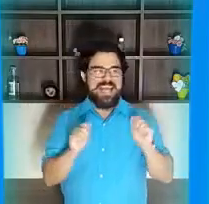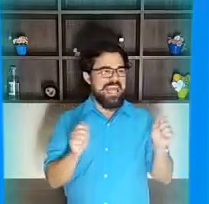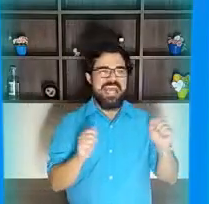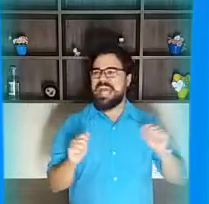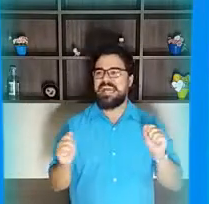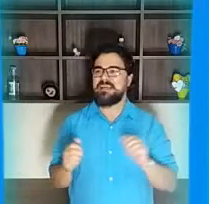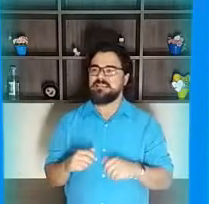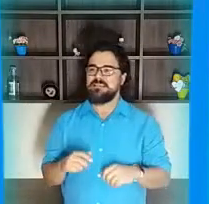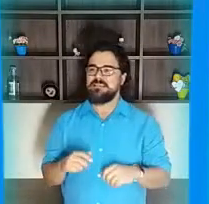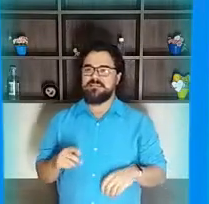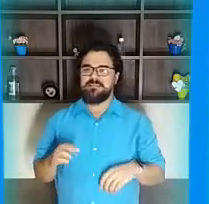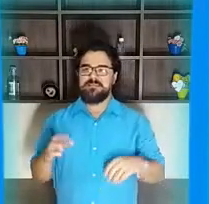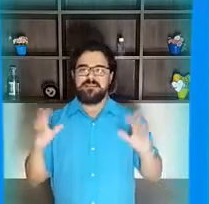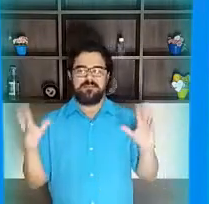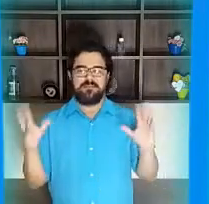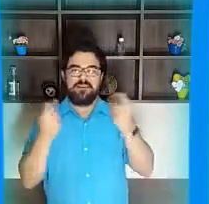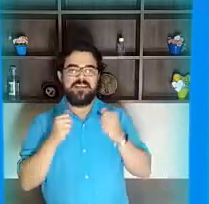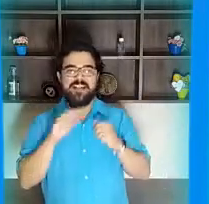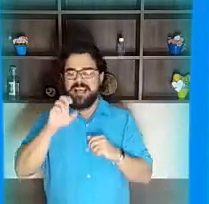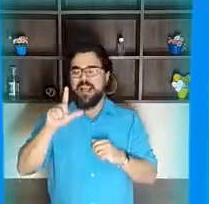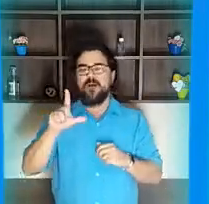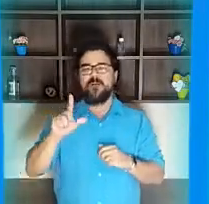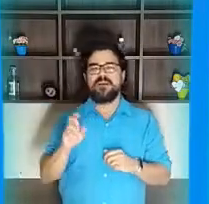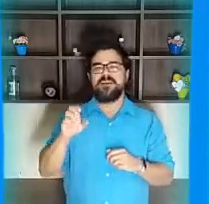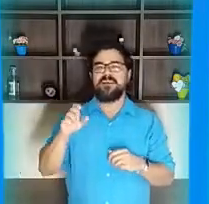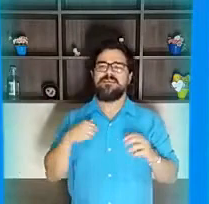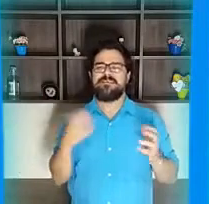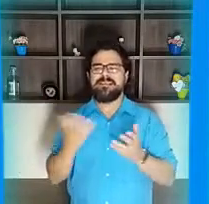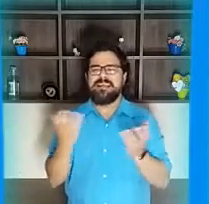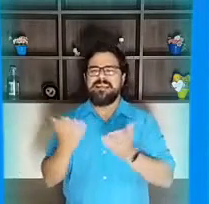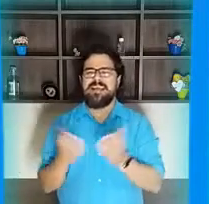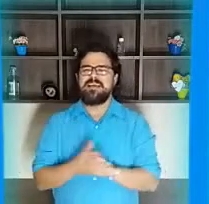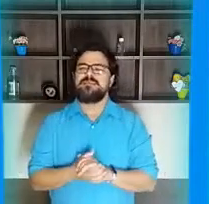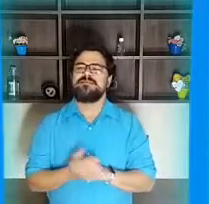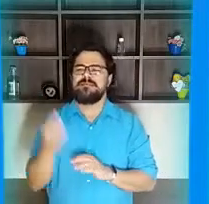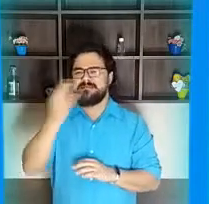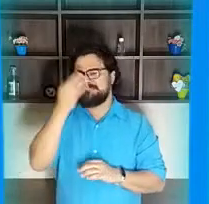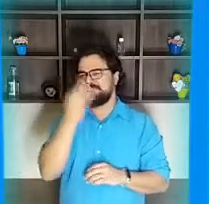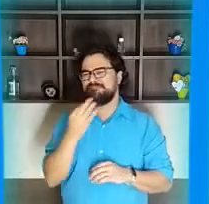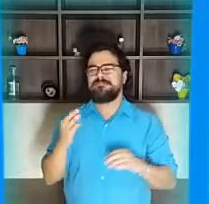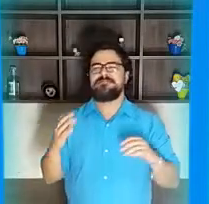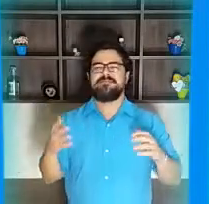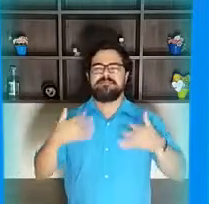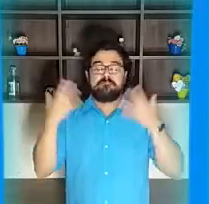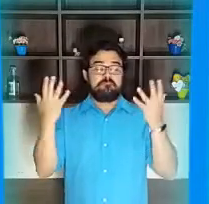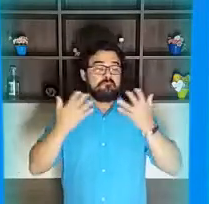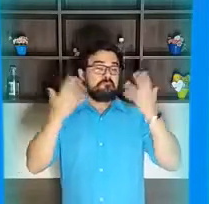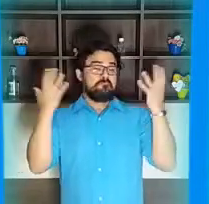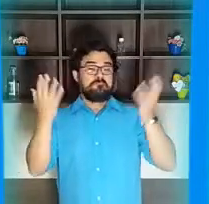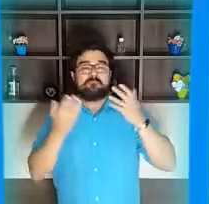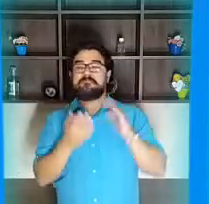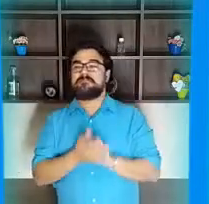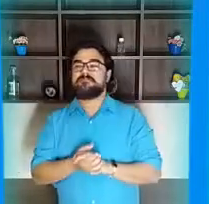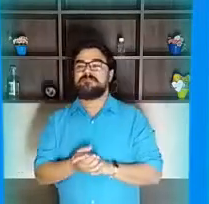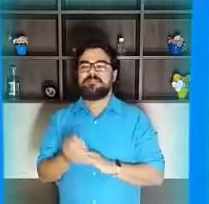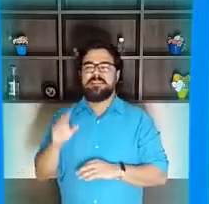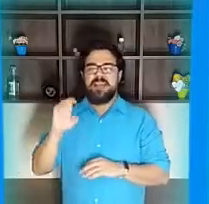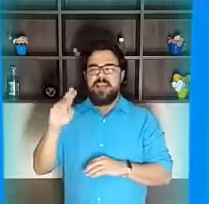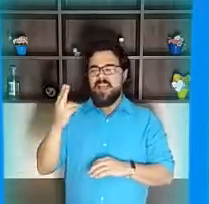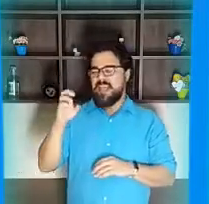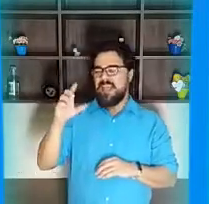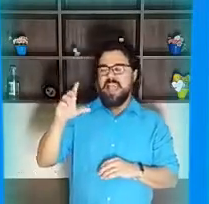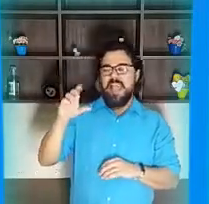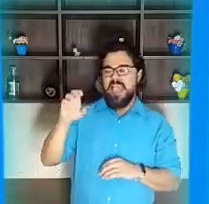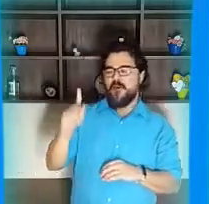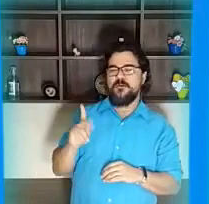Que maravilha! Conta aí. Quem me dera, eu que era assim tão linda, tão exuberante, né? Esbanjando alegria, igual o Chacrinha,